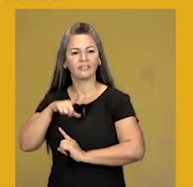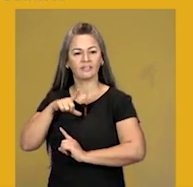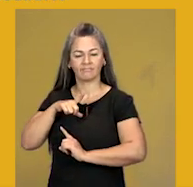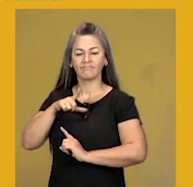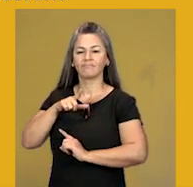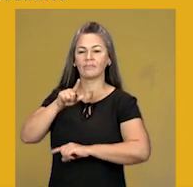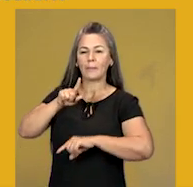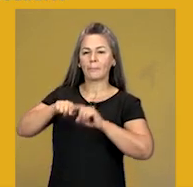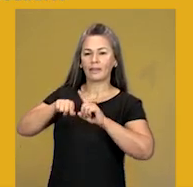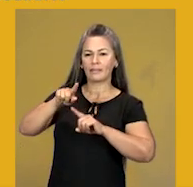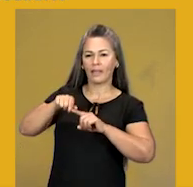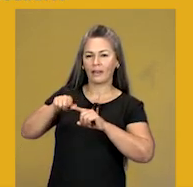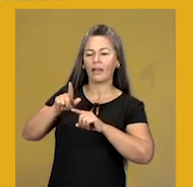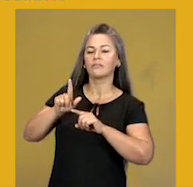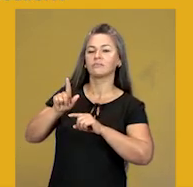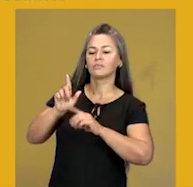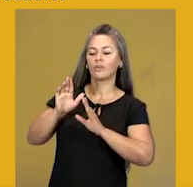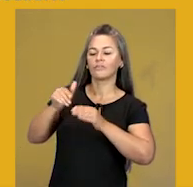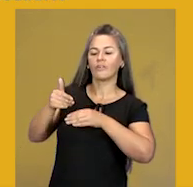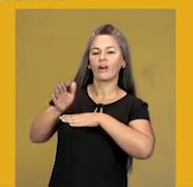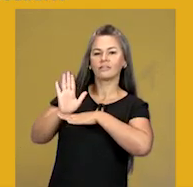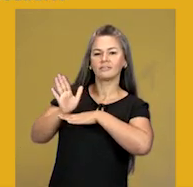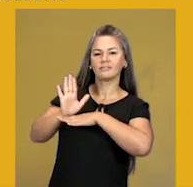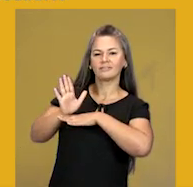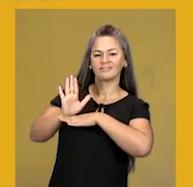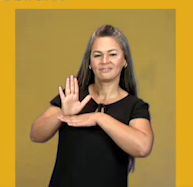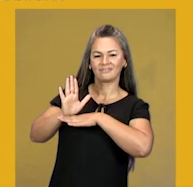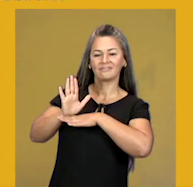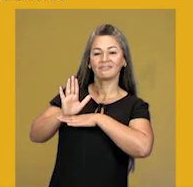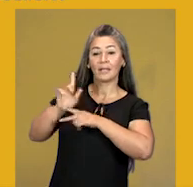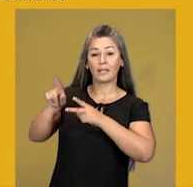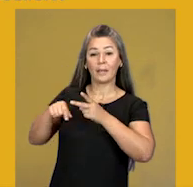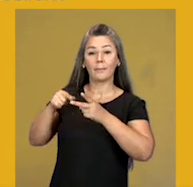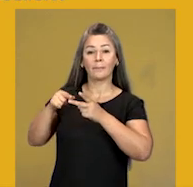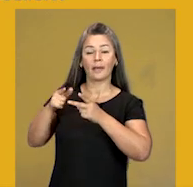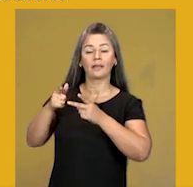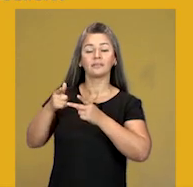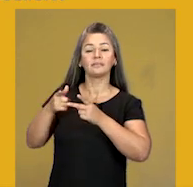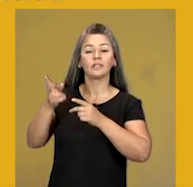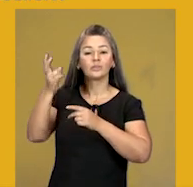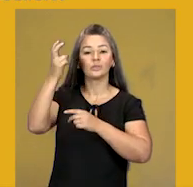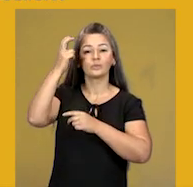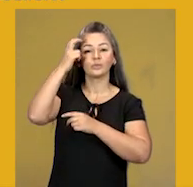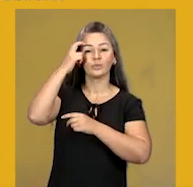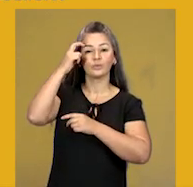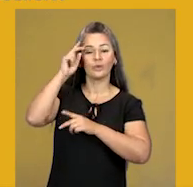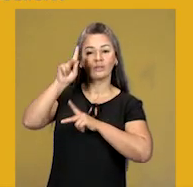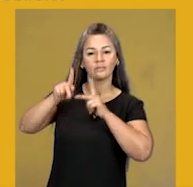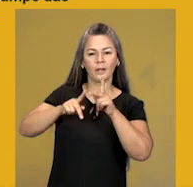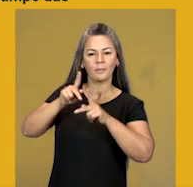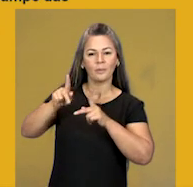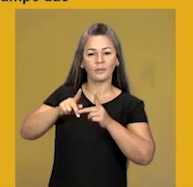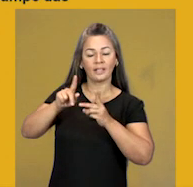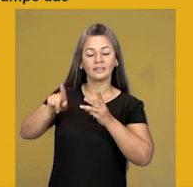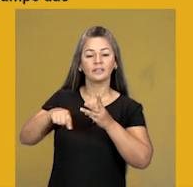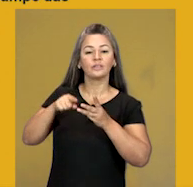mais especificamente agora o cinema, e com as construções estéticas e culturais dos povos através da